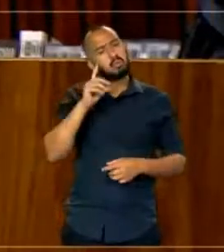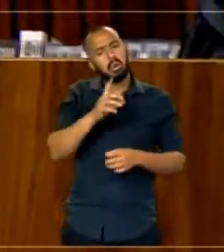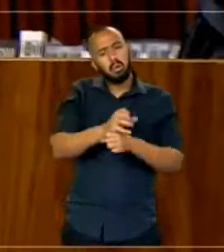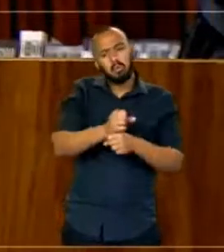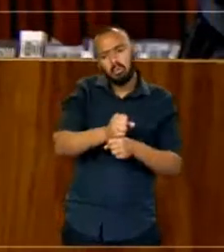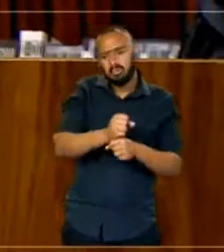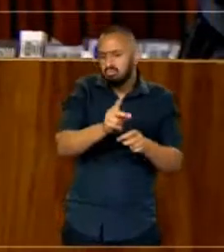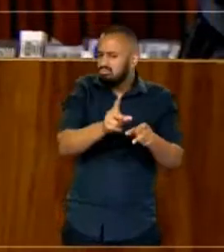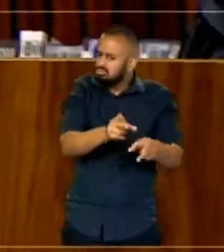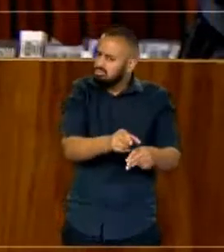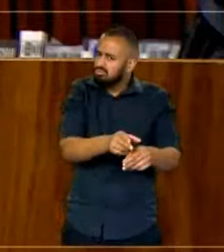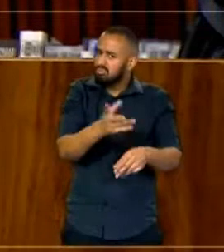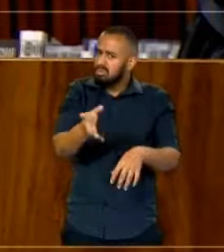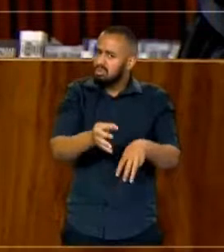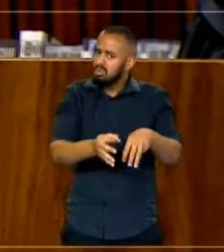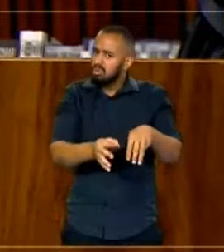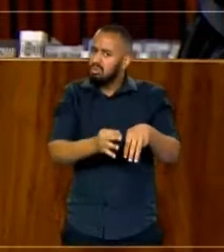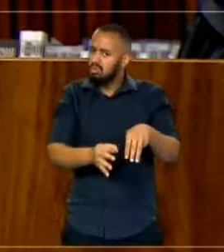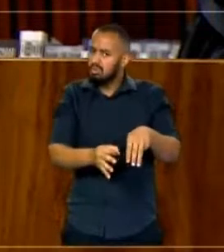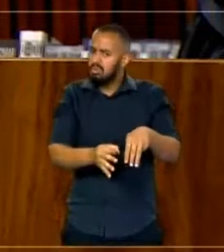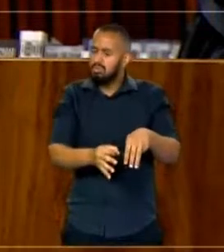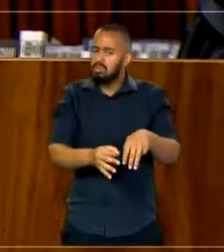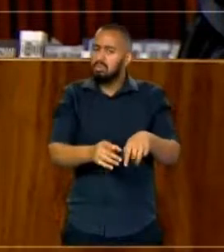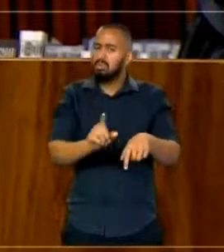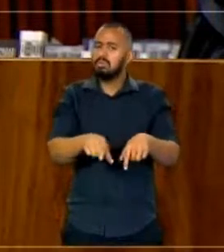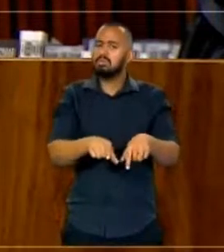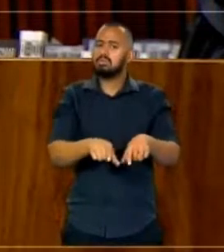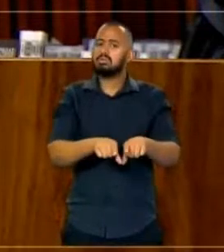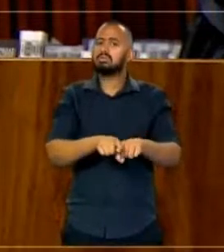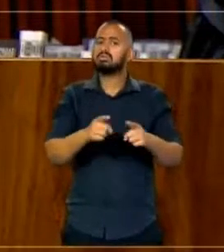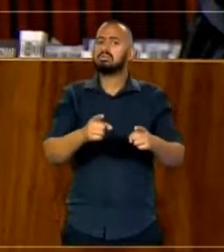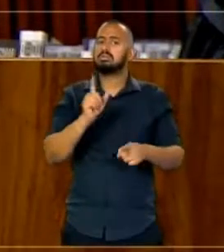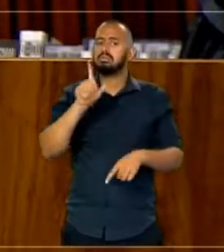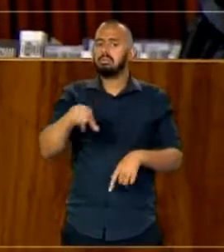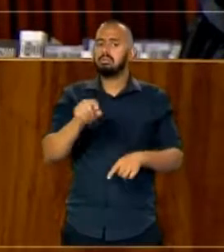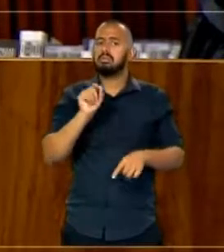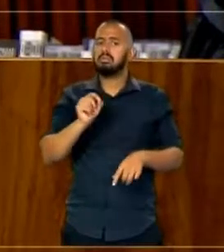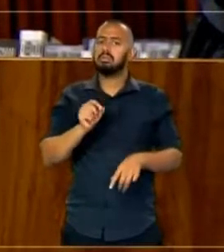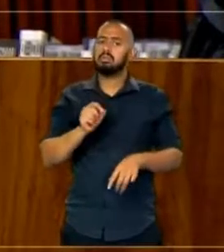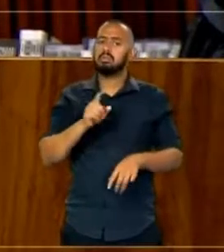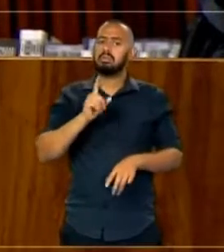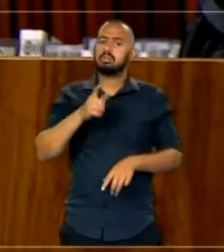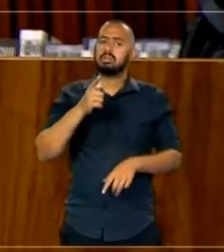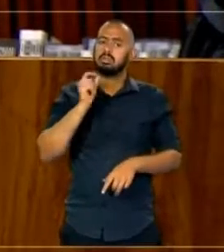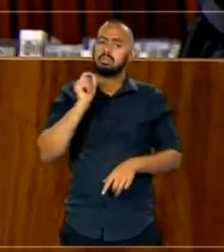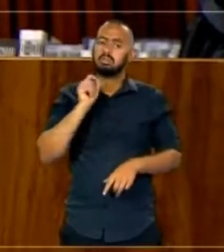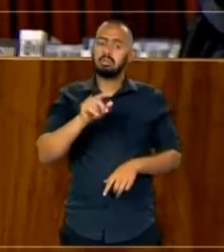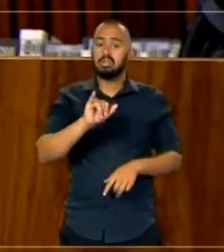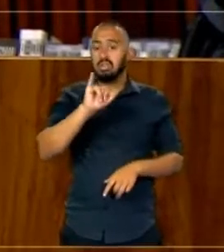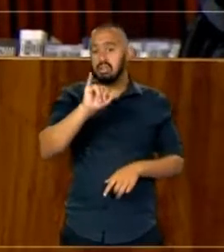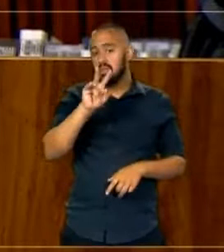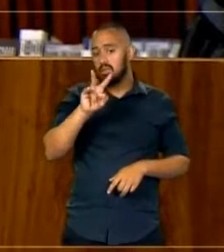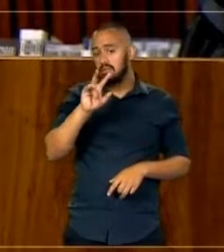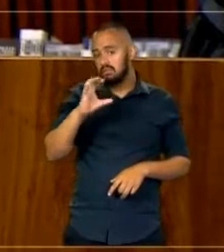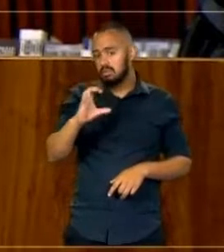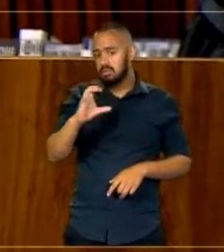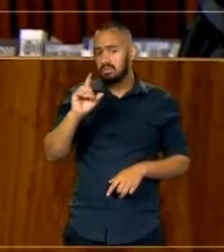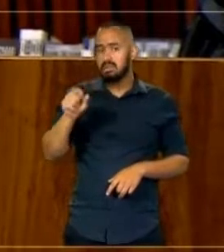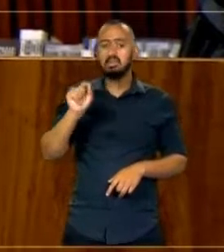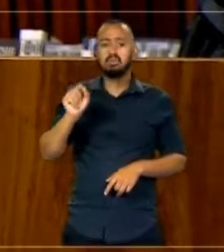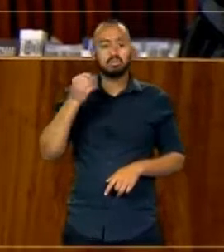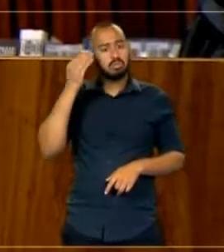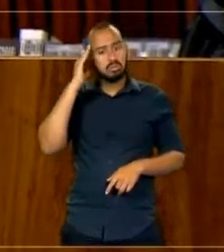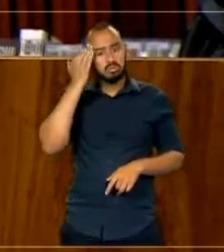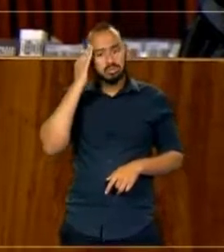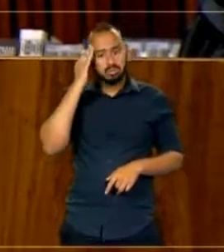ministro Raul de Araújo, que na questão específica do item C, entendeu que